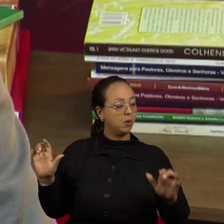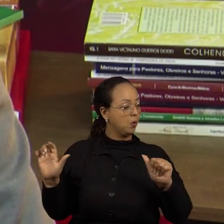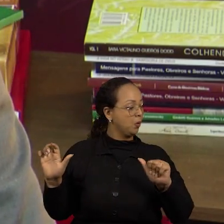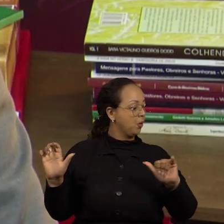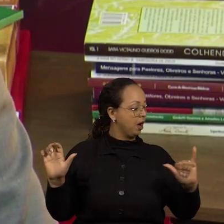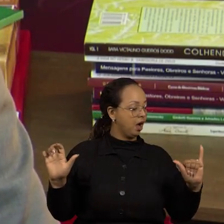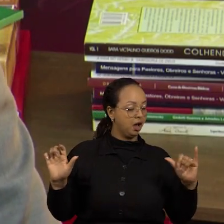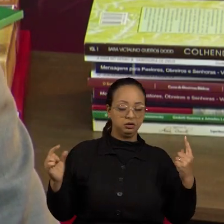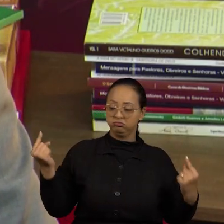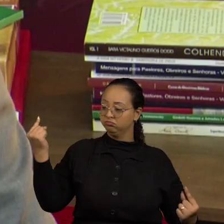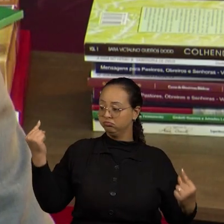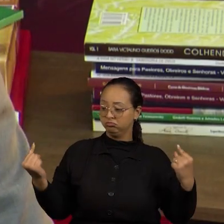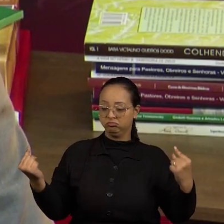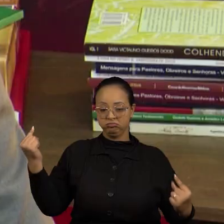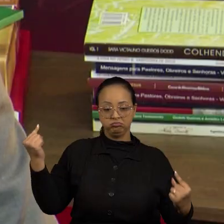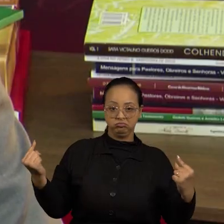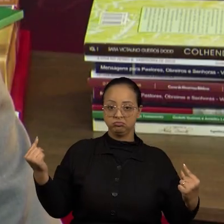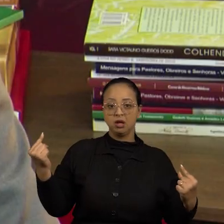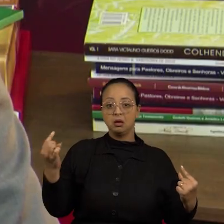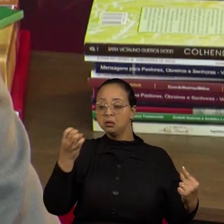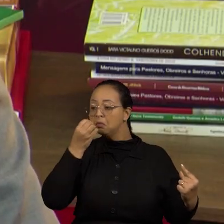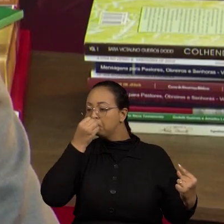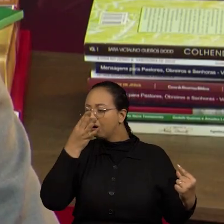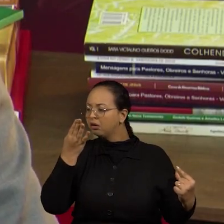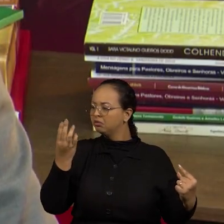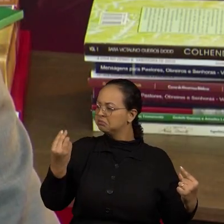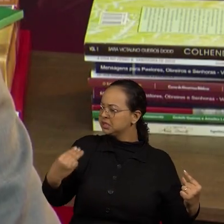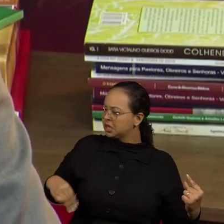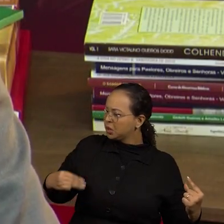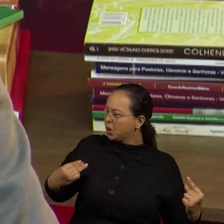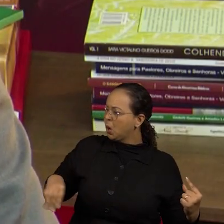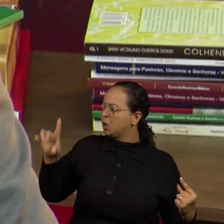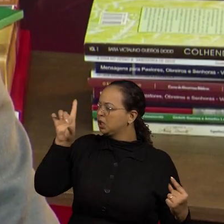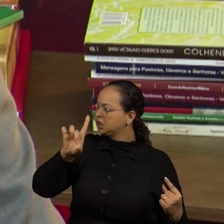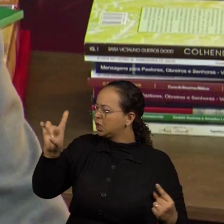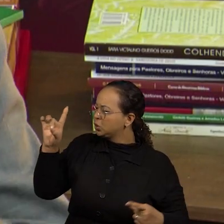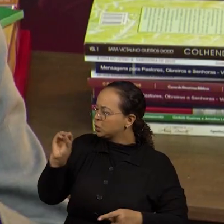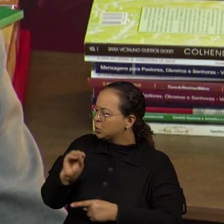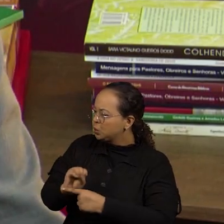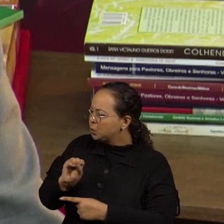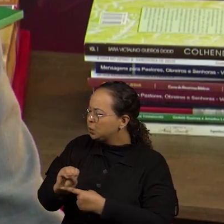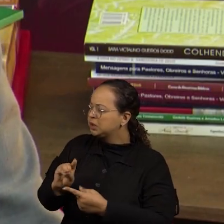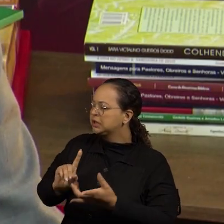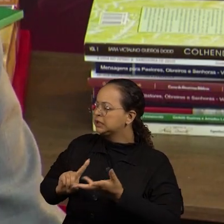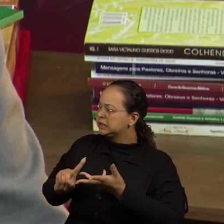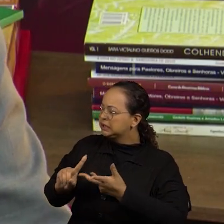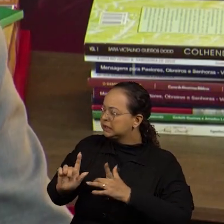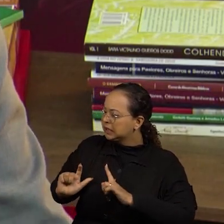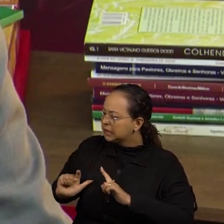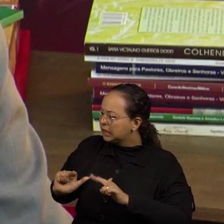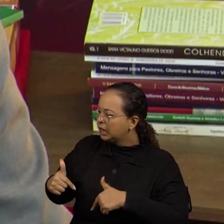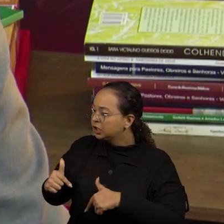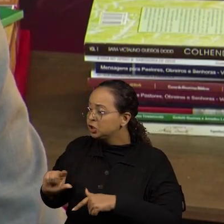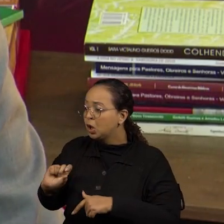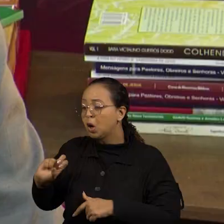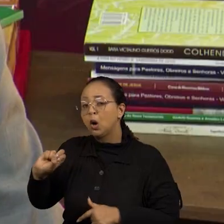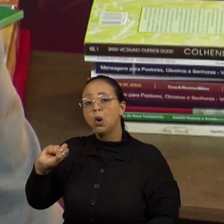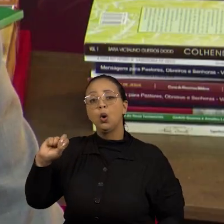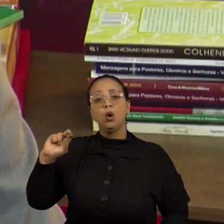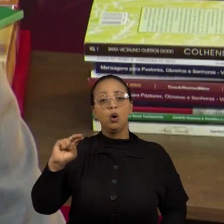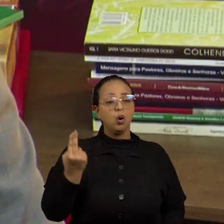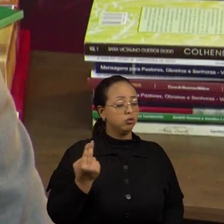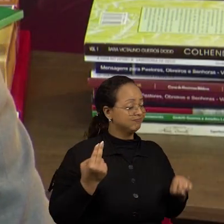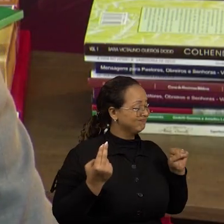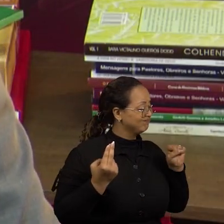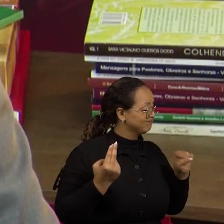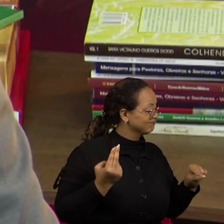bondade, a misericórdia, o corpo de Cristo, é onde Deus opera, onde Deus fala, onde o Senhor age, mas ele também estava vendo ali